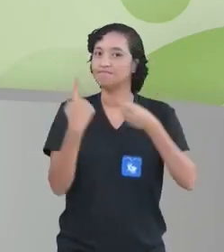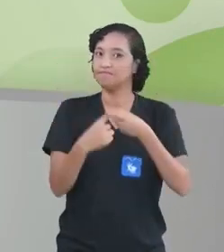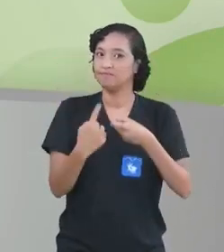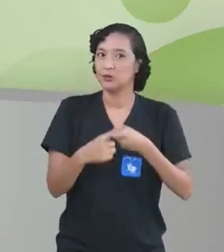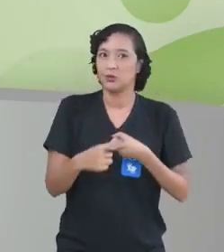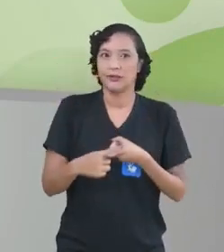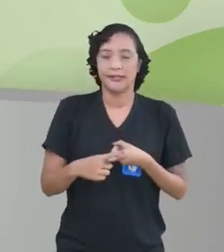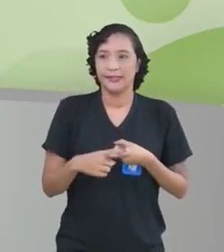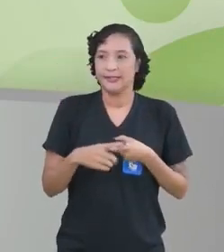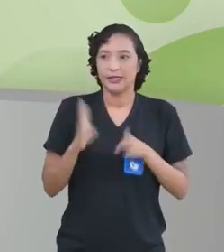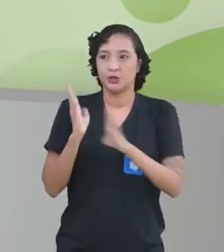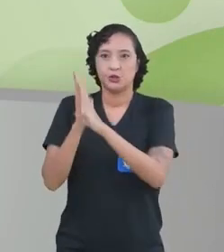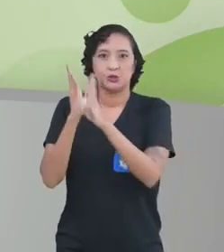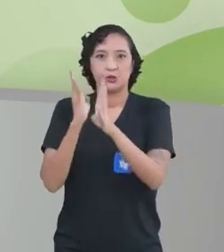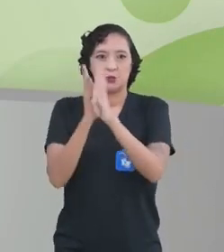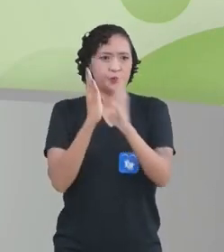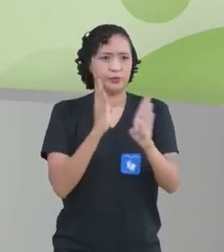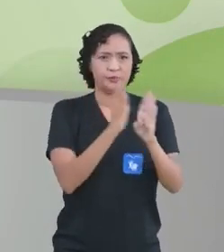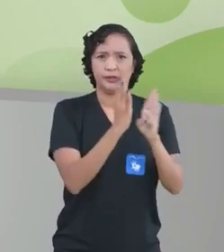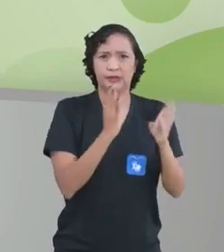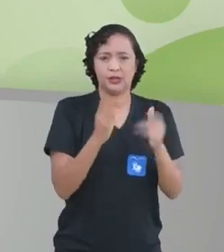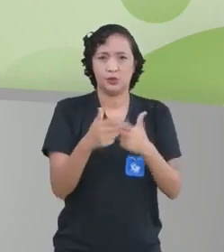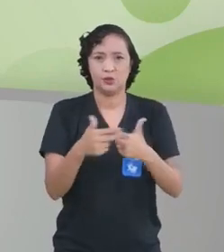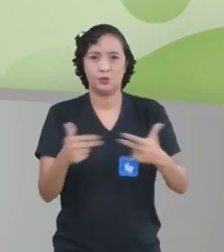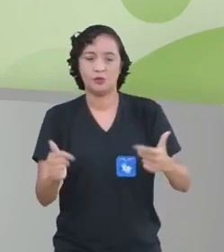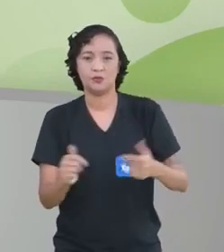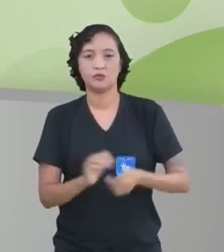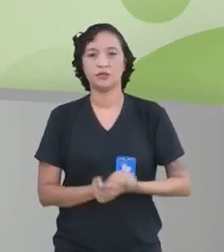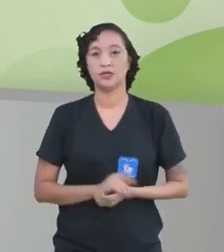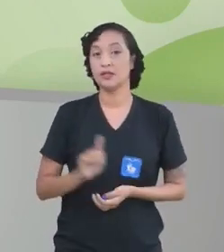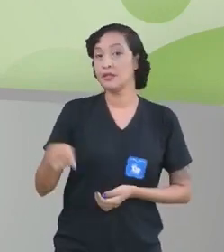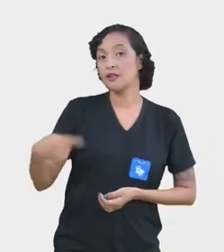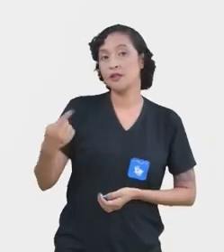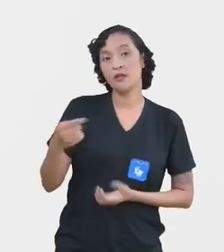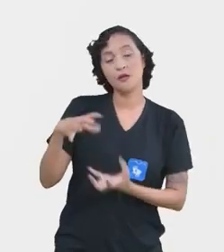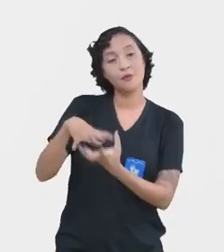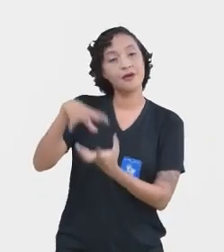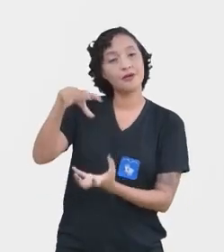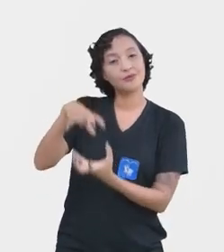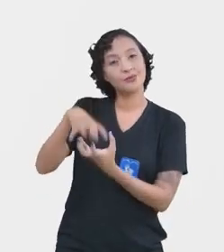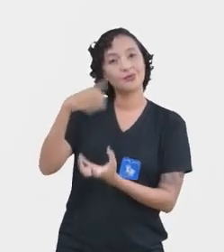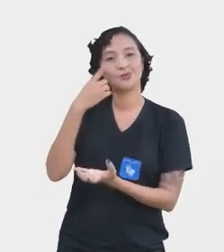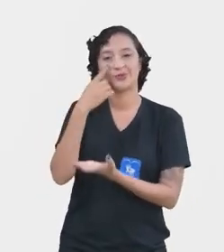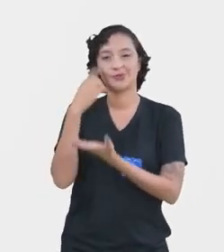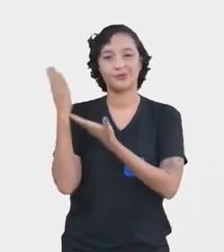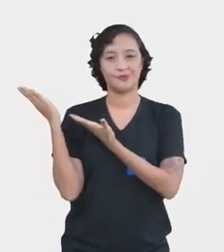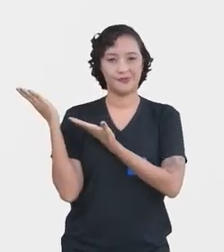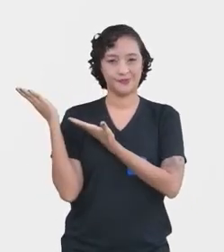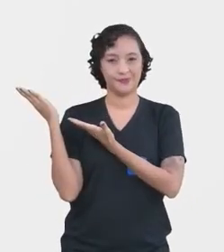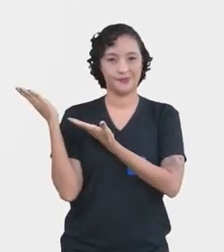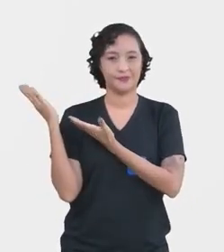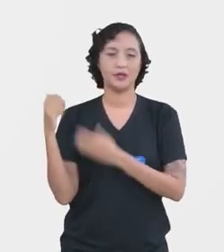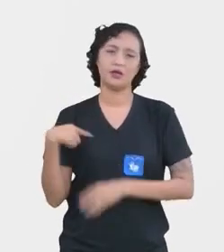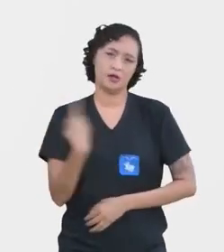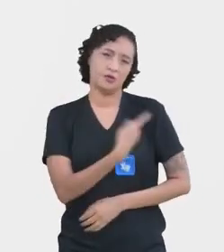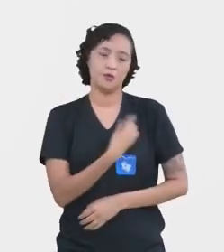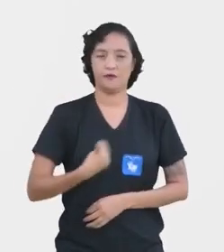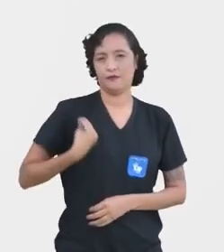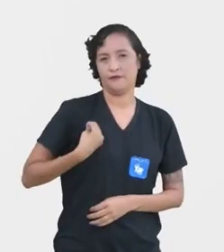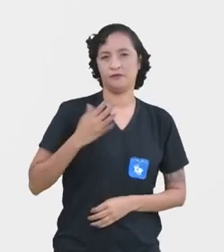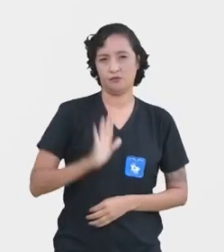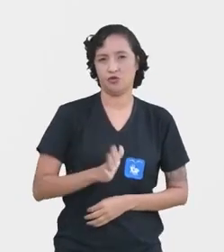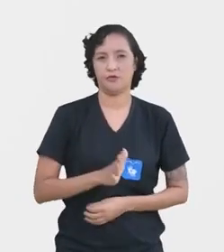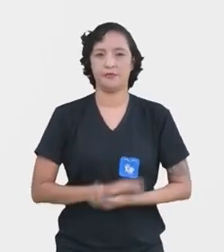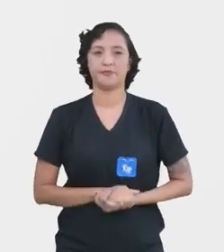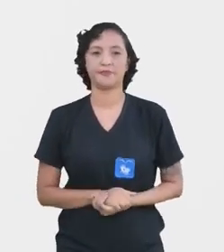de descoberta de muita coisa, vem a fase adulta, que é a que nós estamos já, né? A